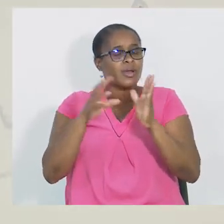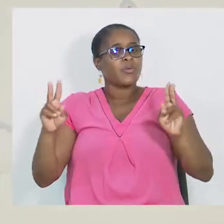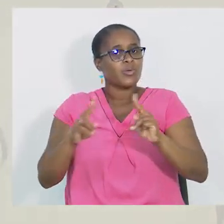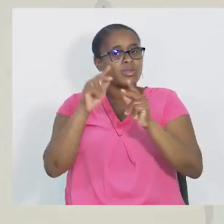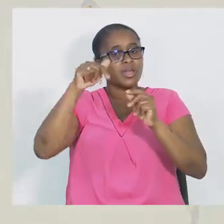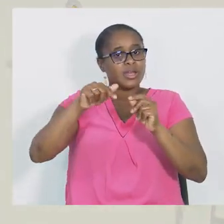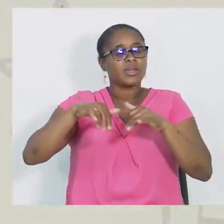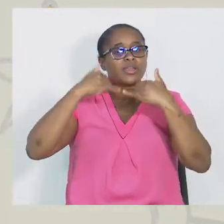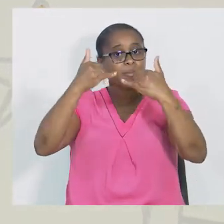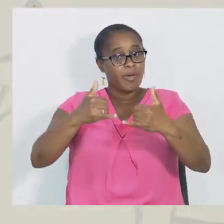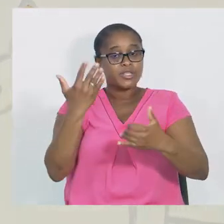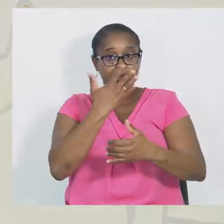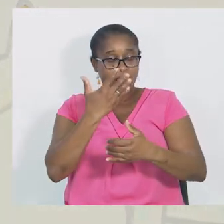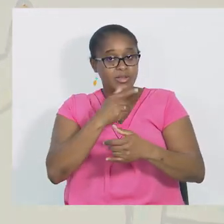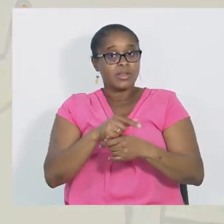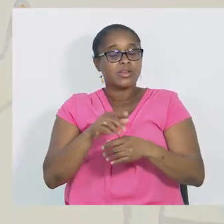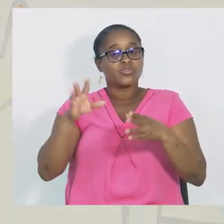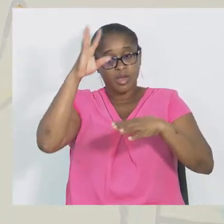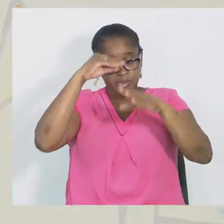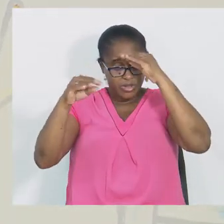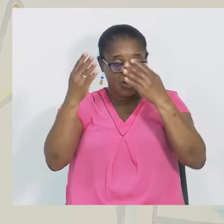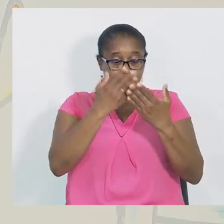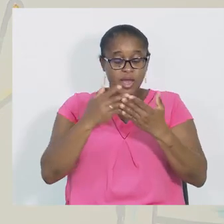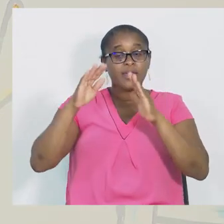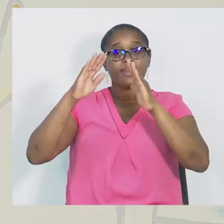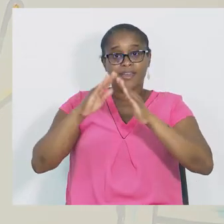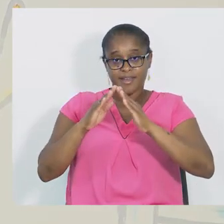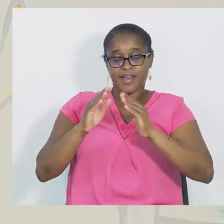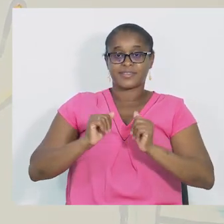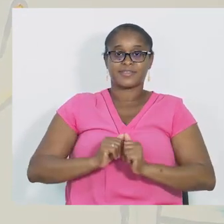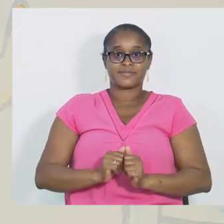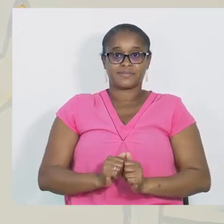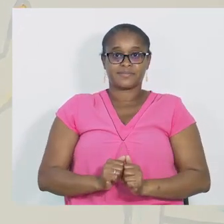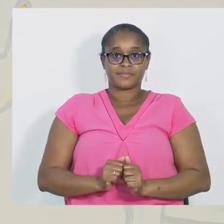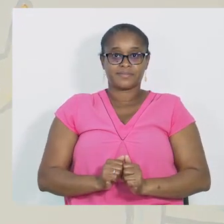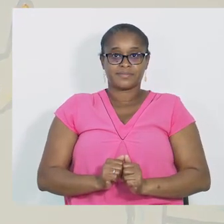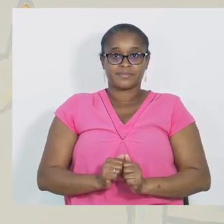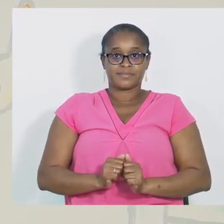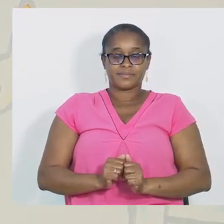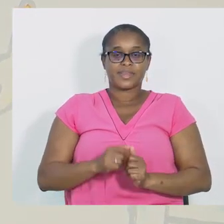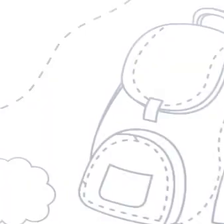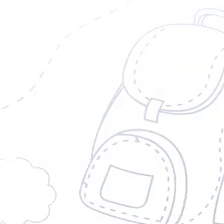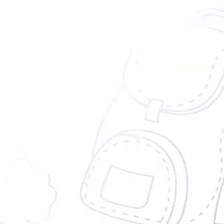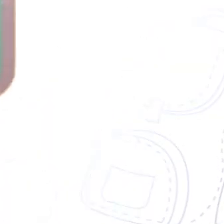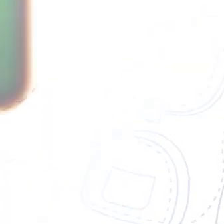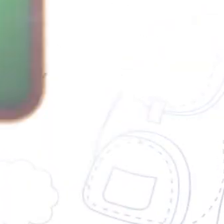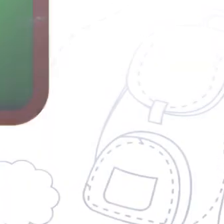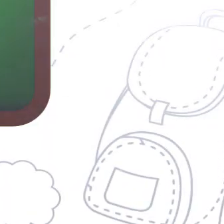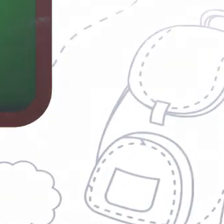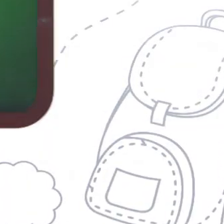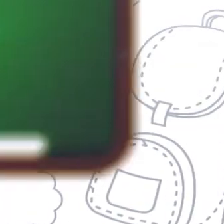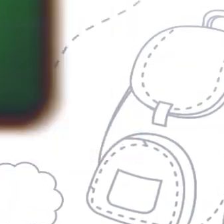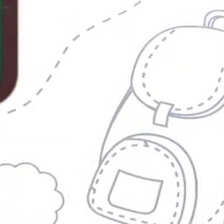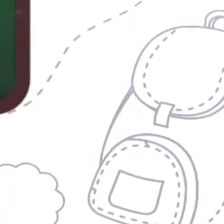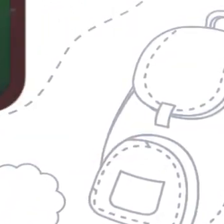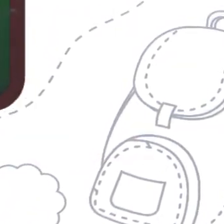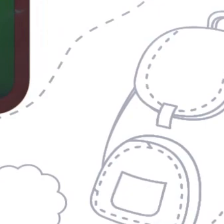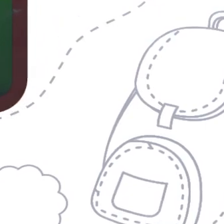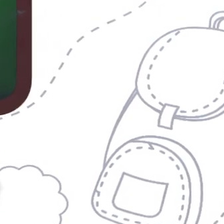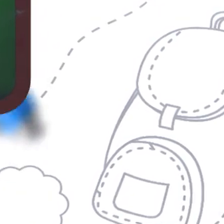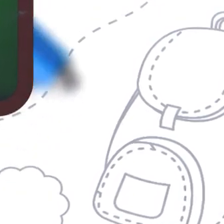112 e 113 do vosso manual do terceiro ano.